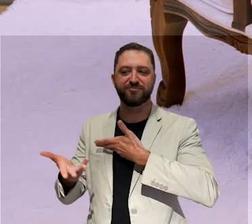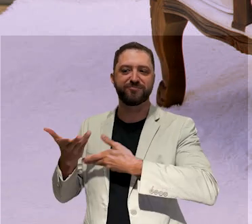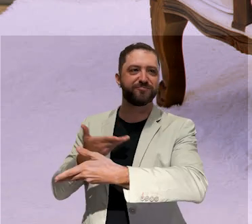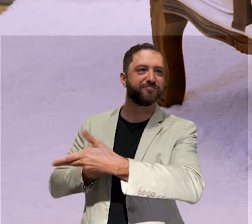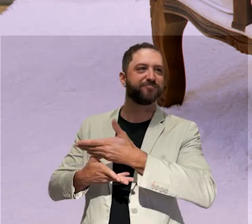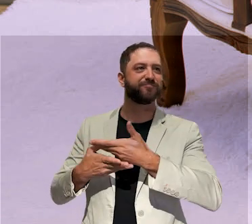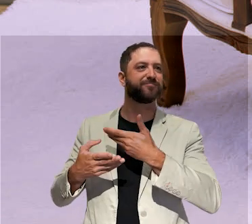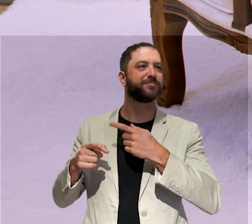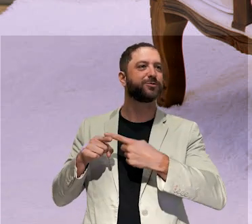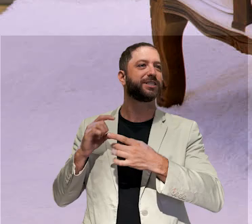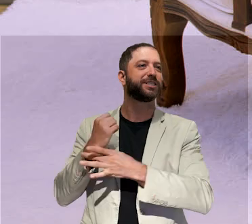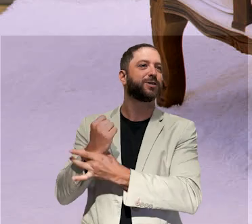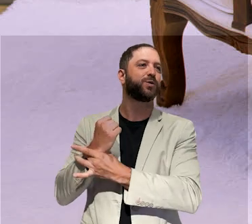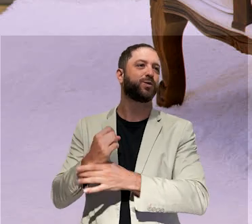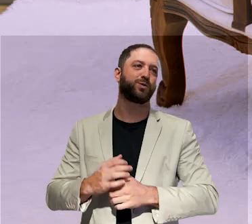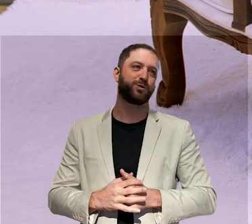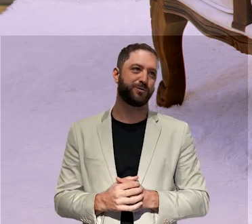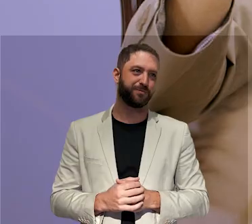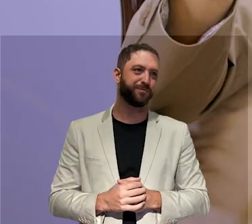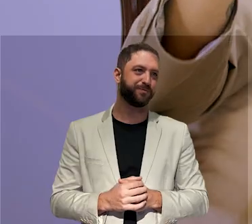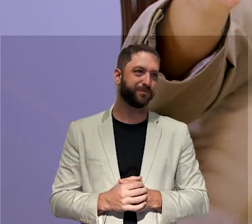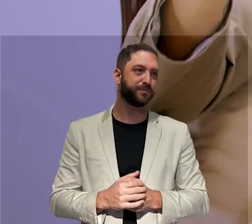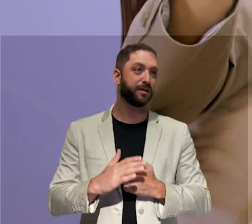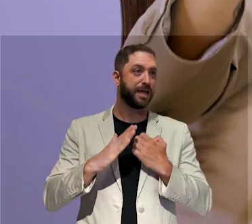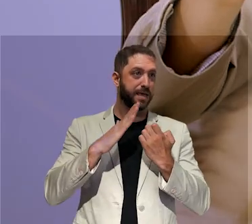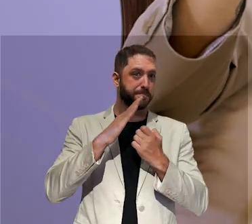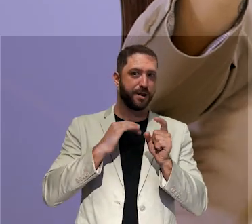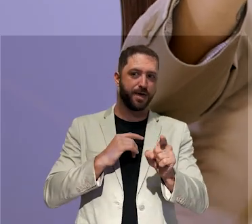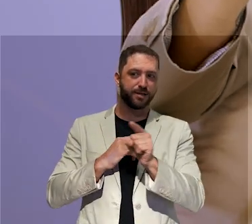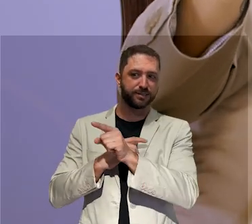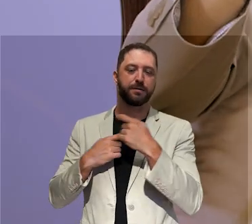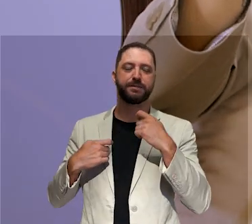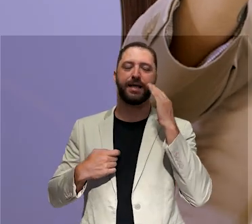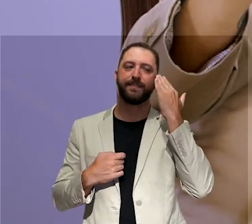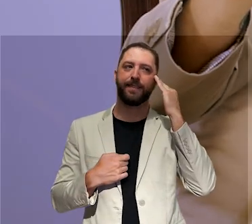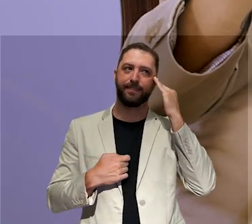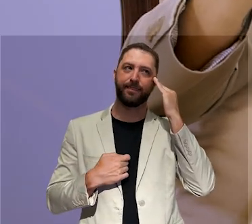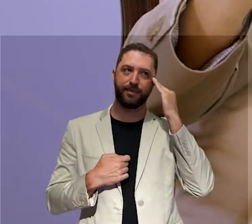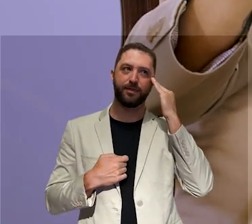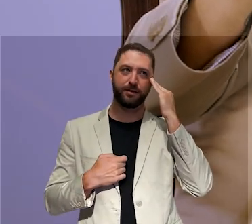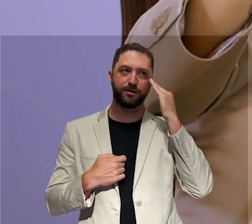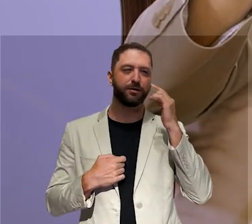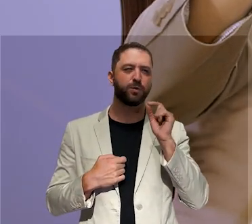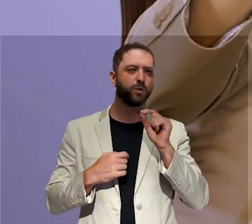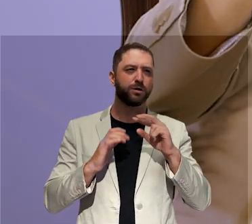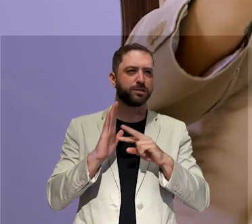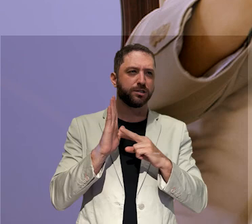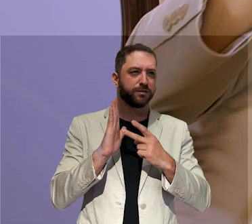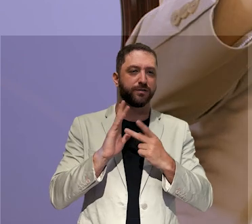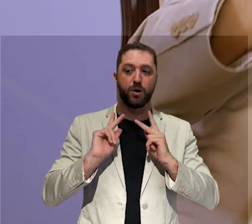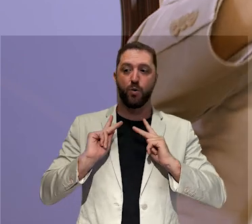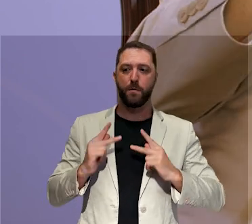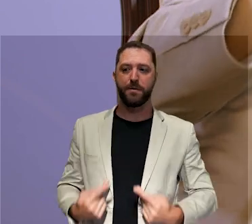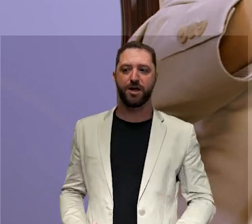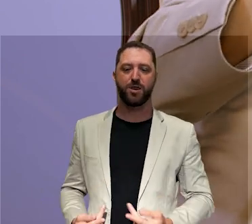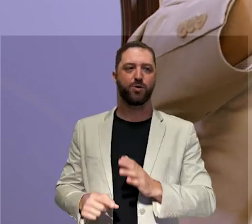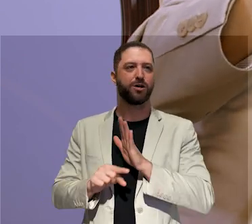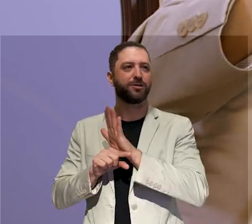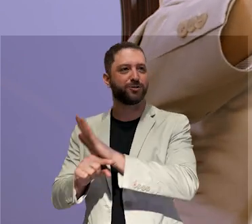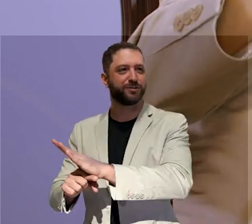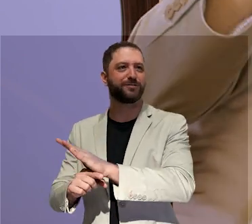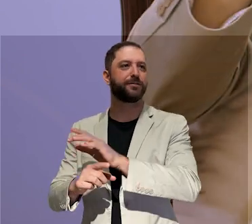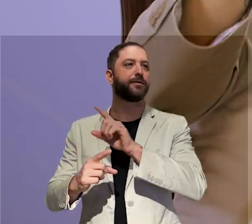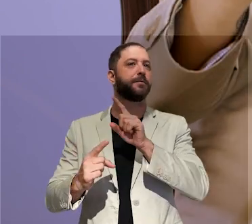colaborar com a empresa, porque é um ambiente seguro. É importante as empresas entenderem cada vez mais a importância de colaborar com os seres